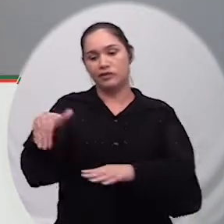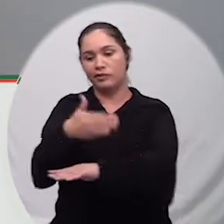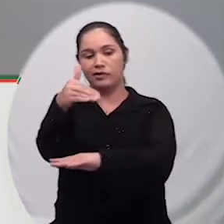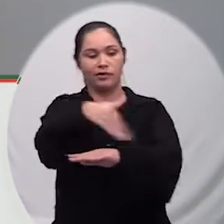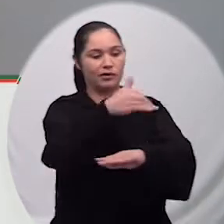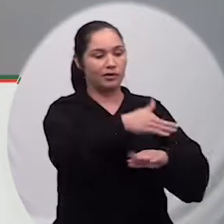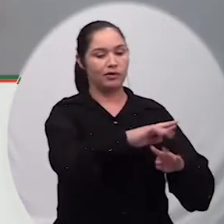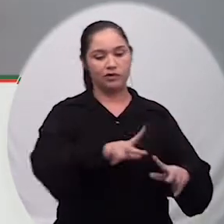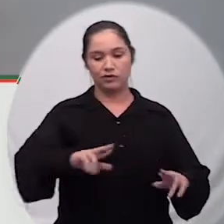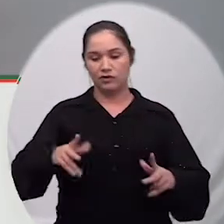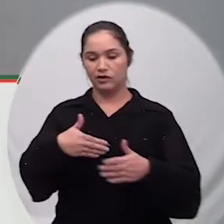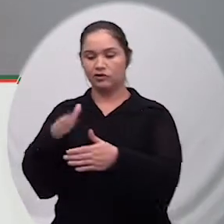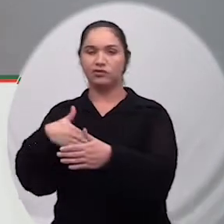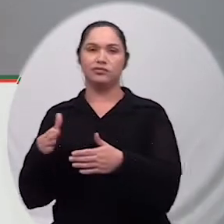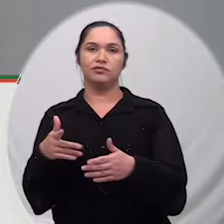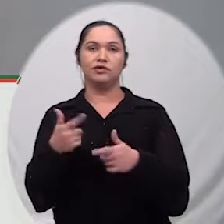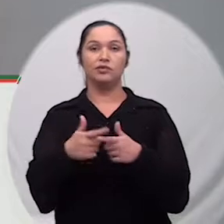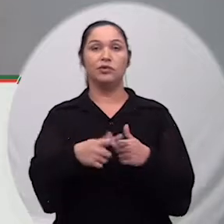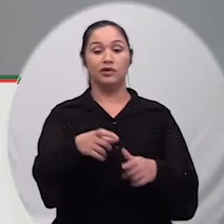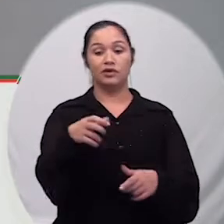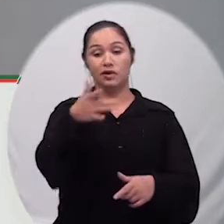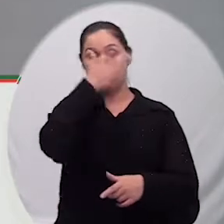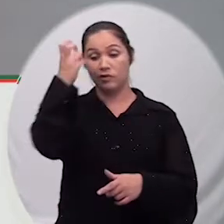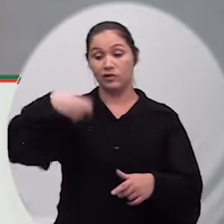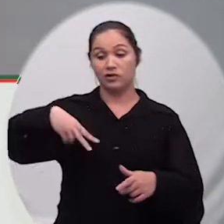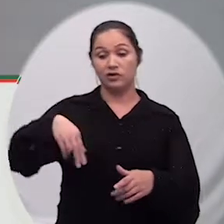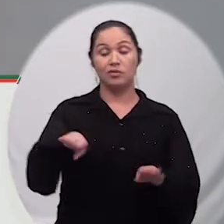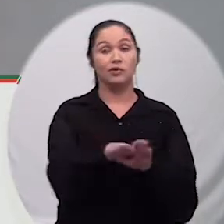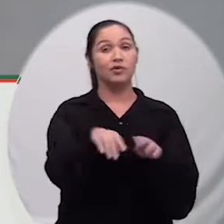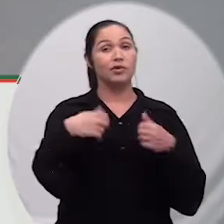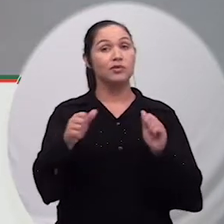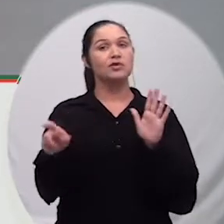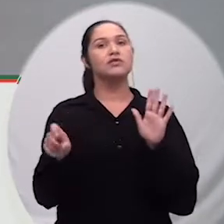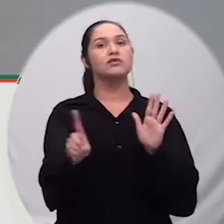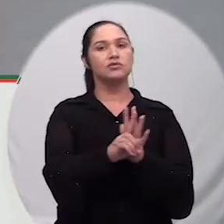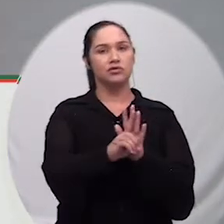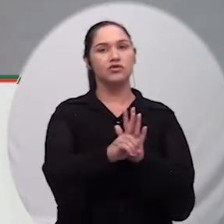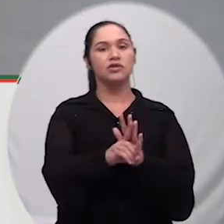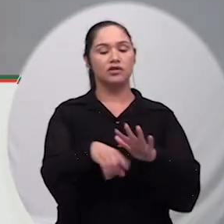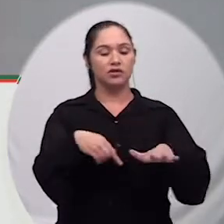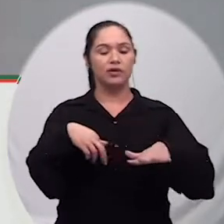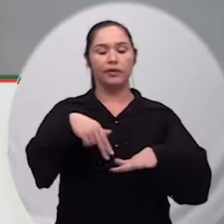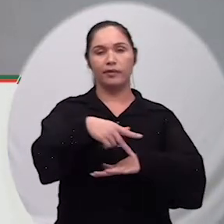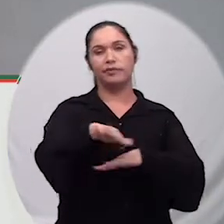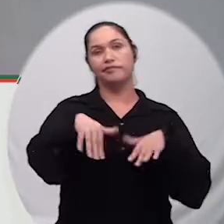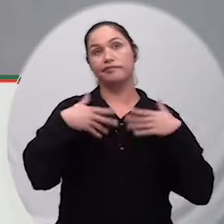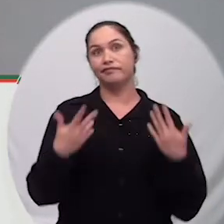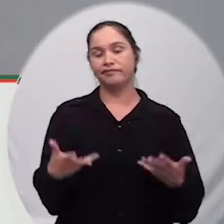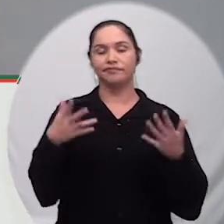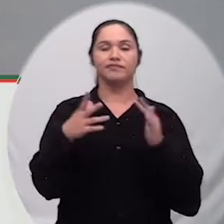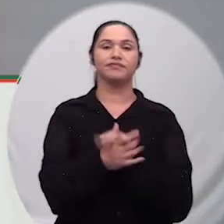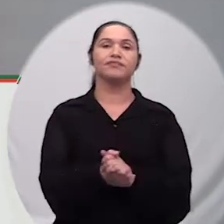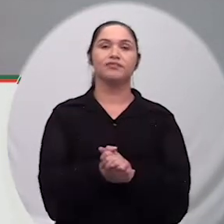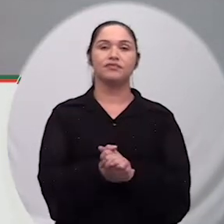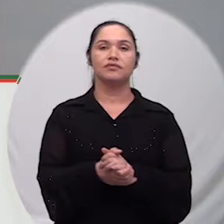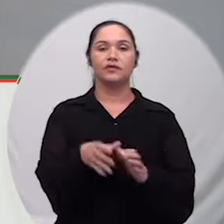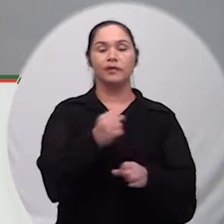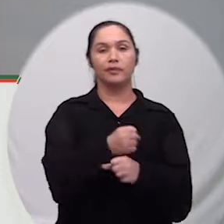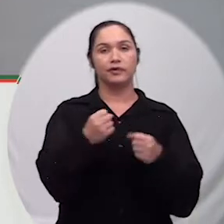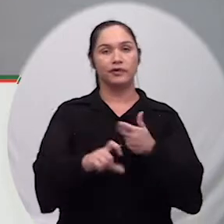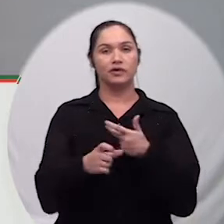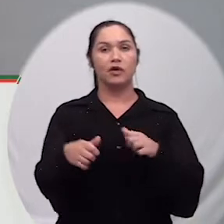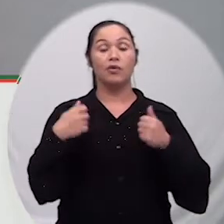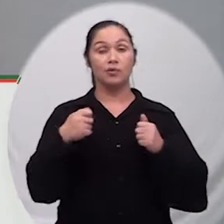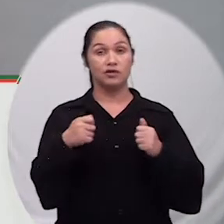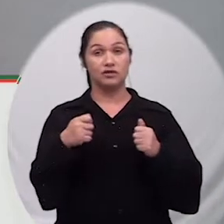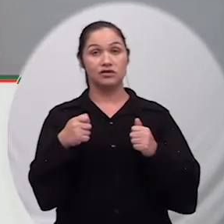próprio pedestre, né? Que nós, do trânsito, temos, motoristas, temos que cuidar mais dos pedestres, logicamente, né? Então, o executivo, ele tem que ficar atento,